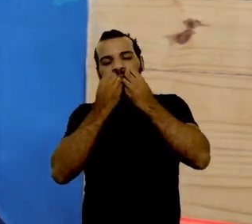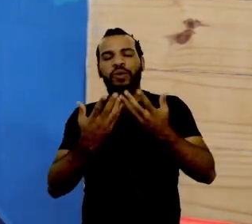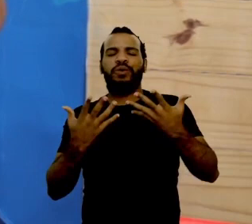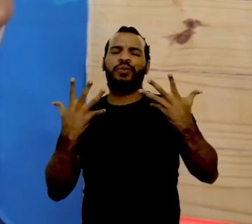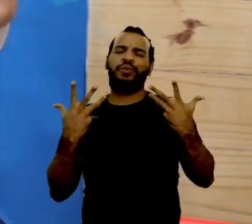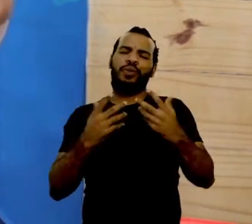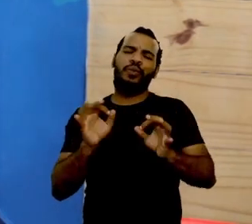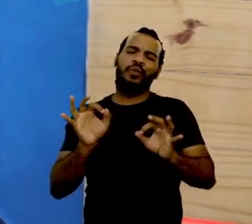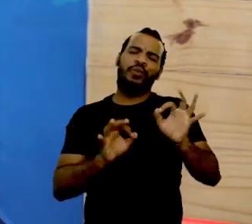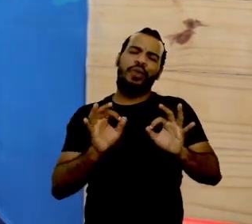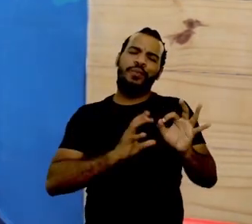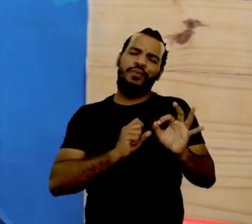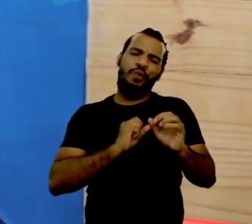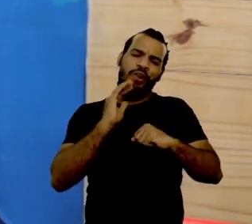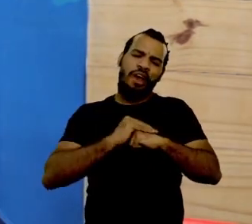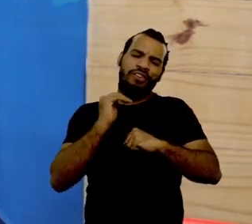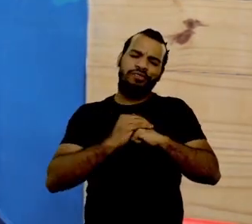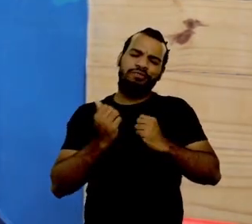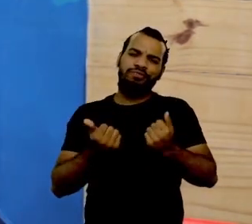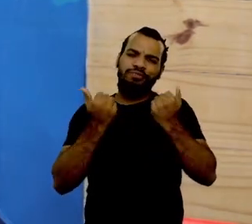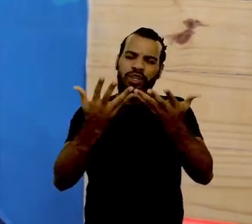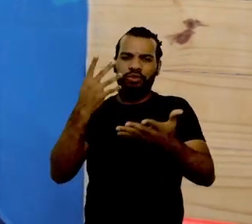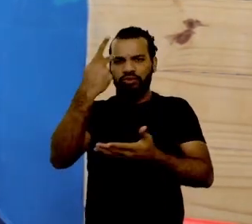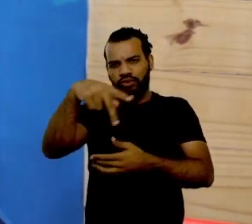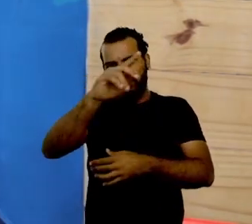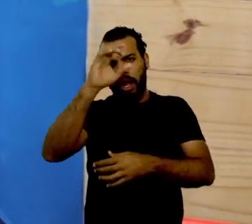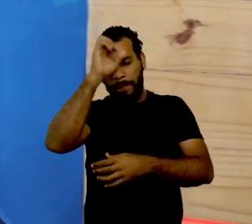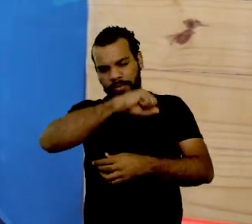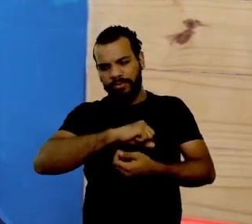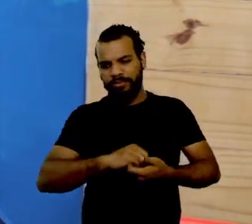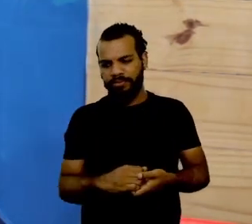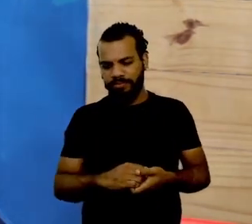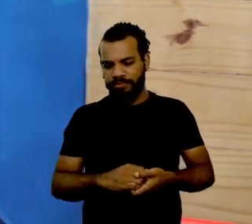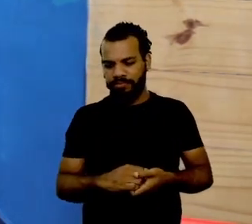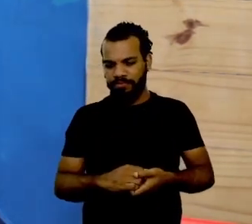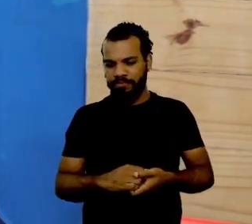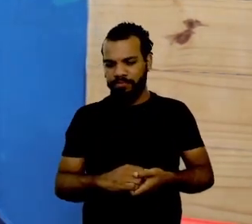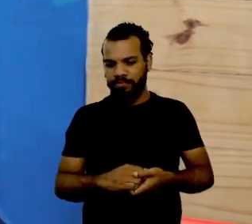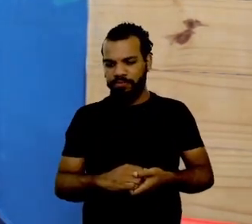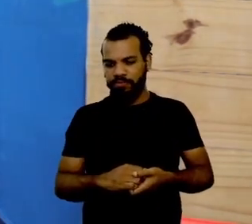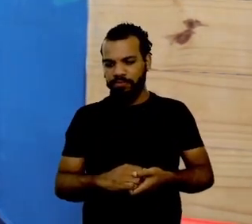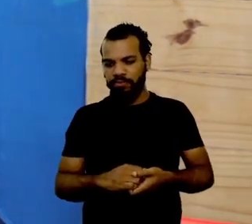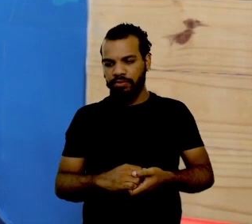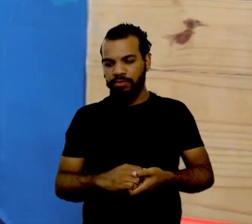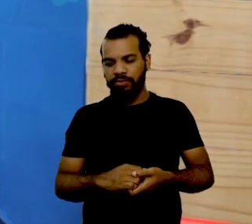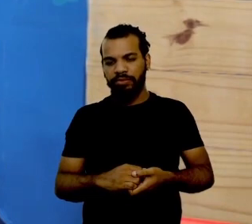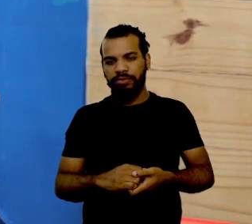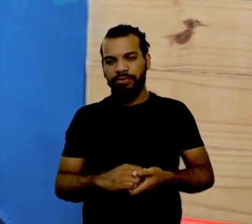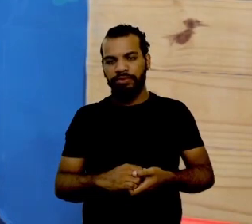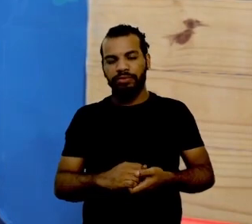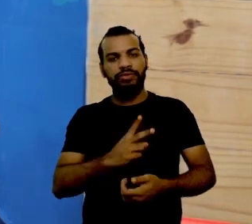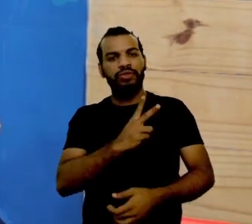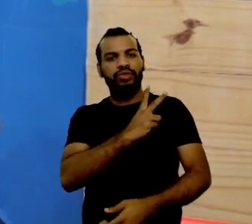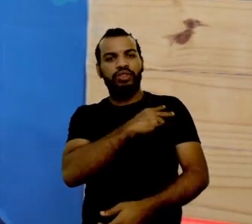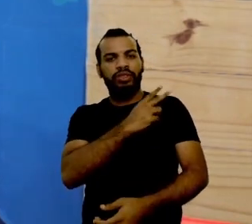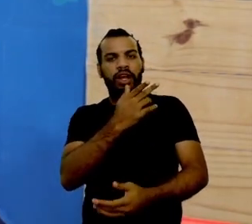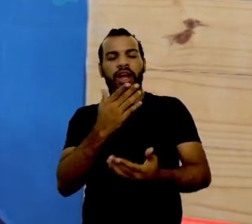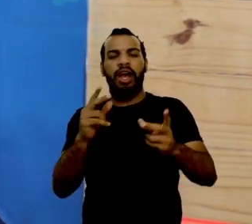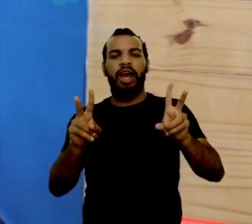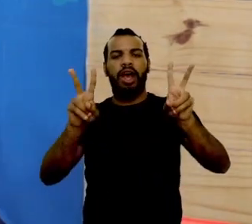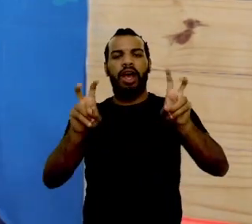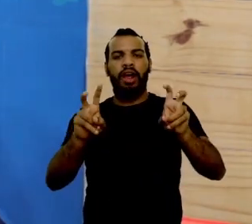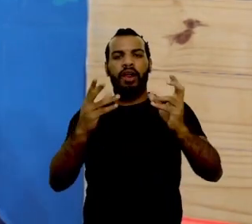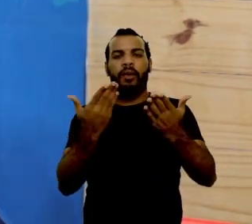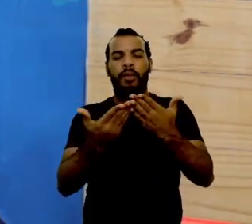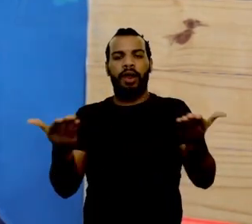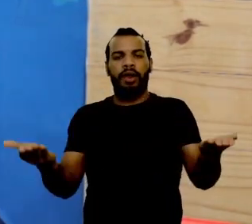carinho para atingir o aprendizado do nosso aluno. Falou, fera? Segundo ano, o tema da aula 4 de hoje